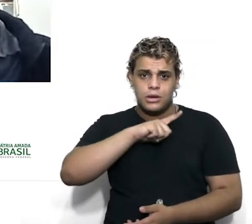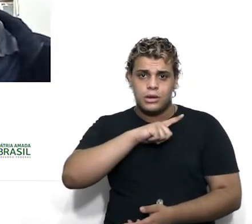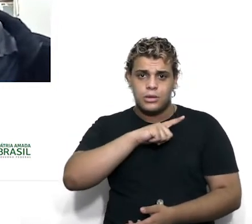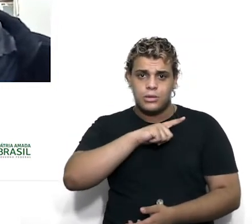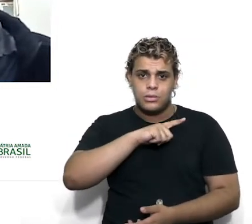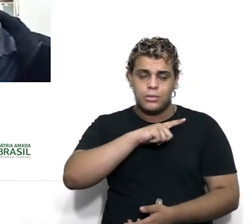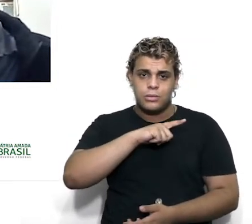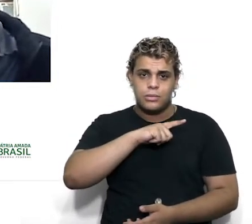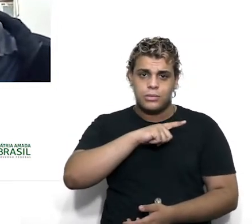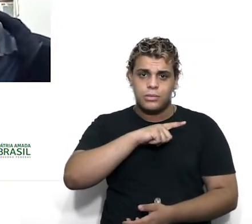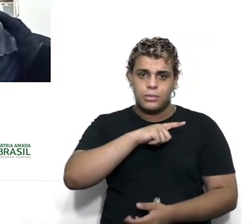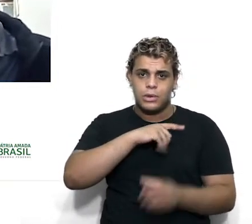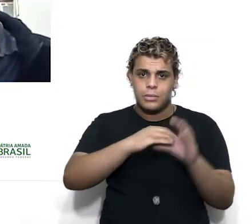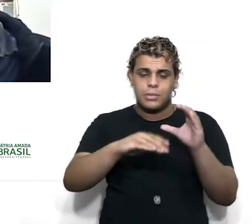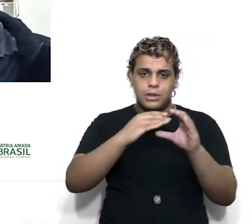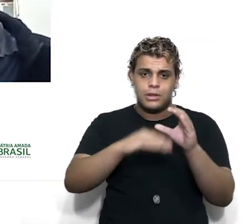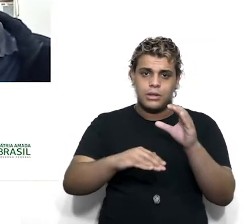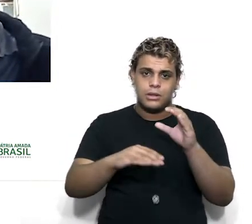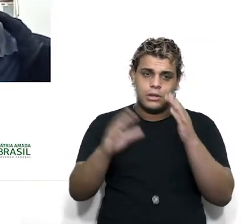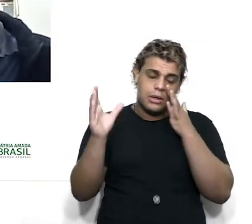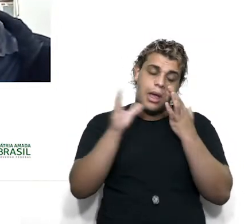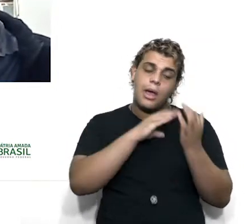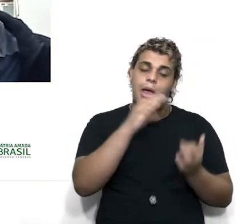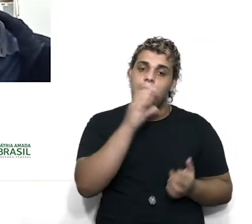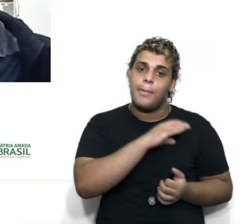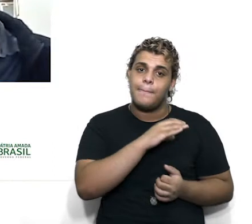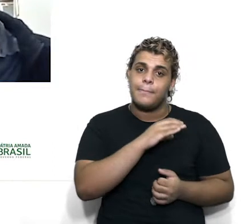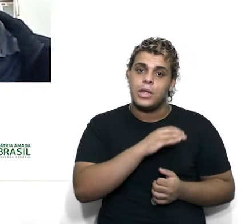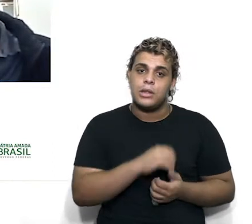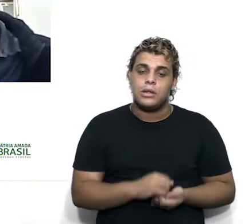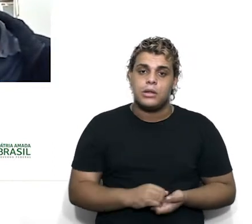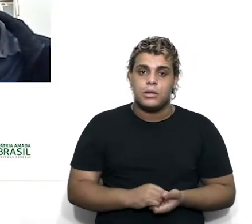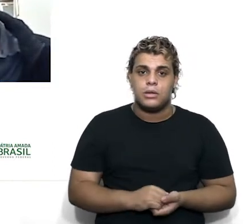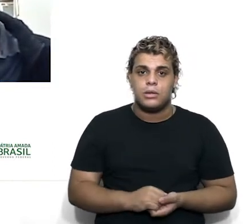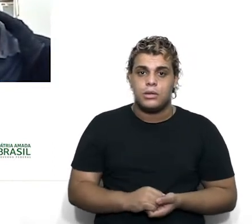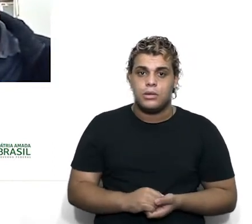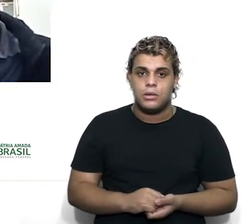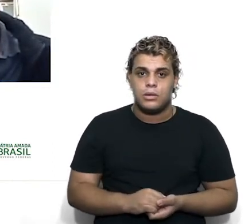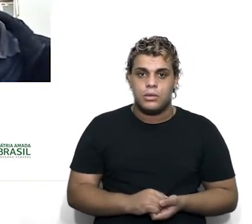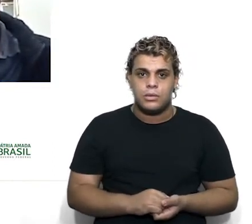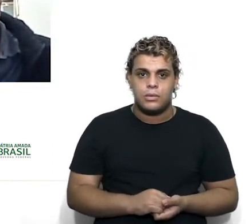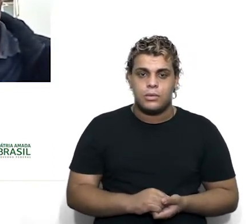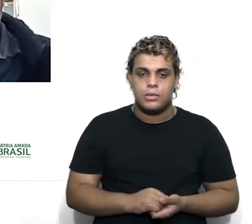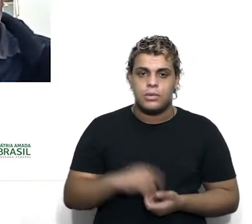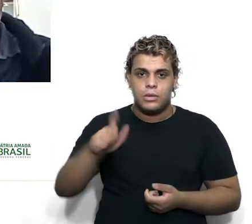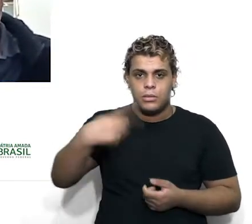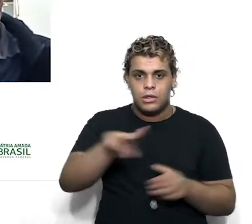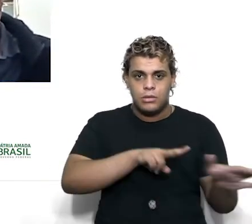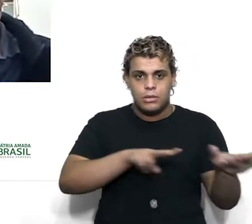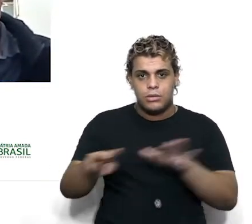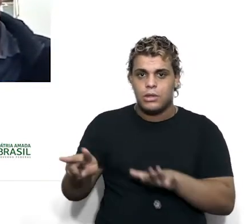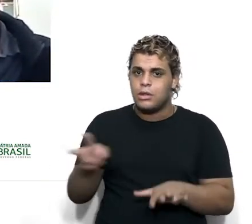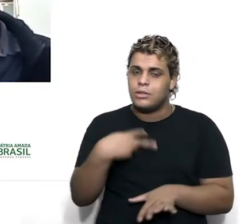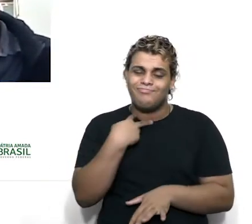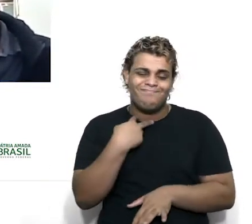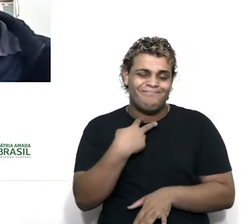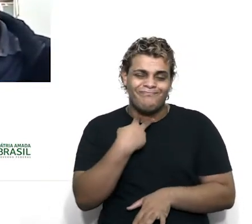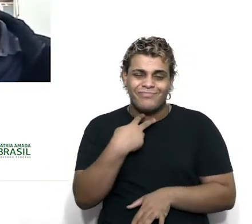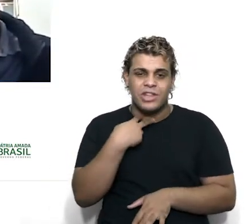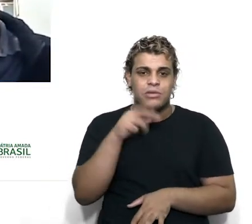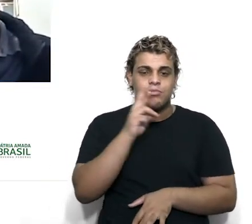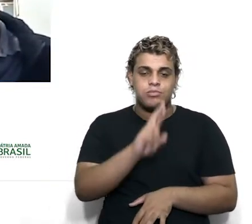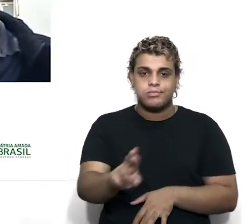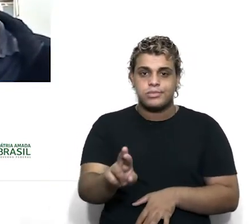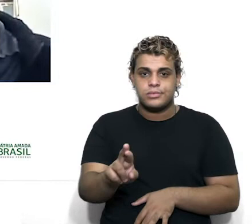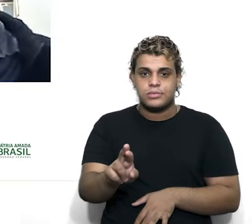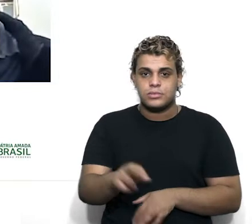uma mensagem automática, não é? Quando me enviam um mail que diz: peço desculpa, mas nas próximas semanas não será possível responder. Ainda